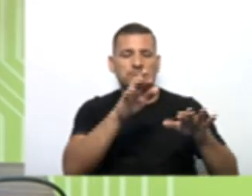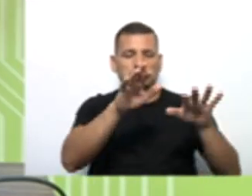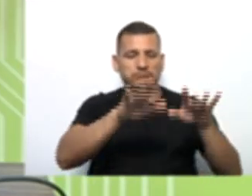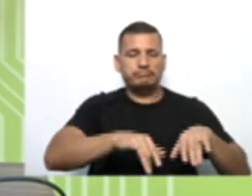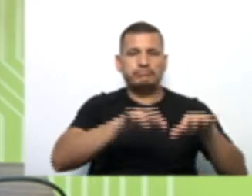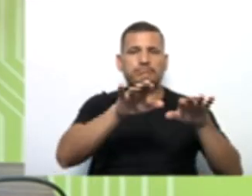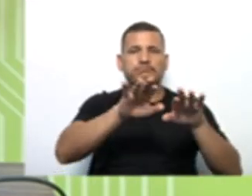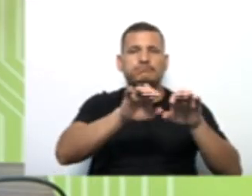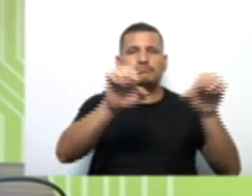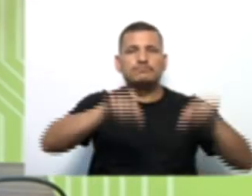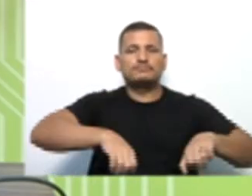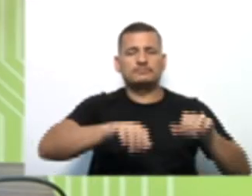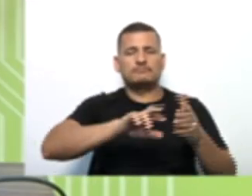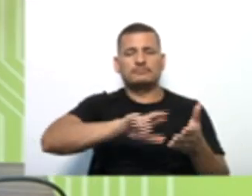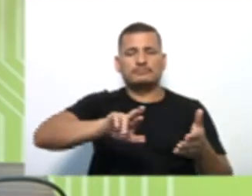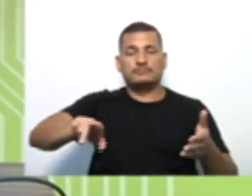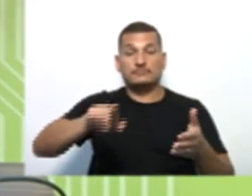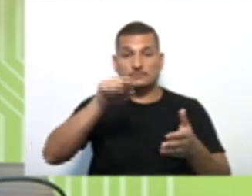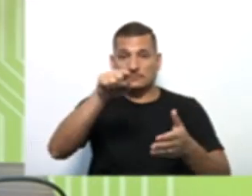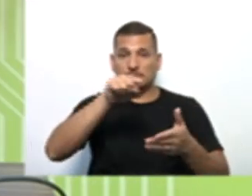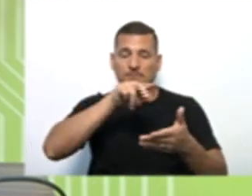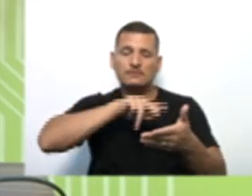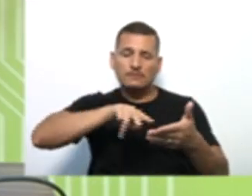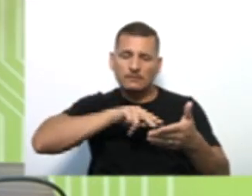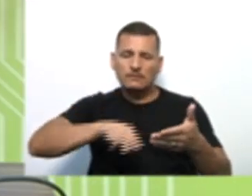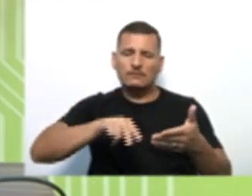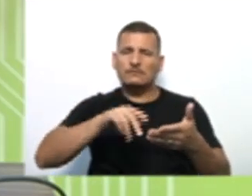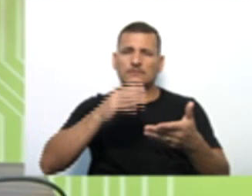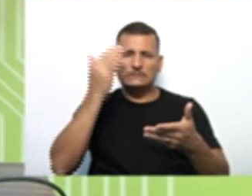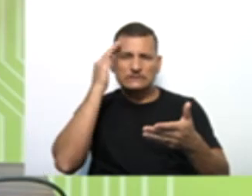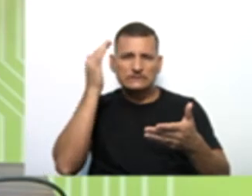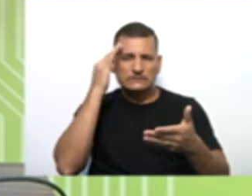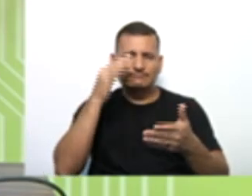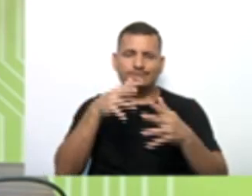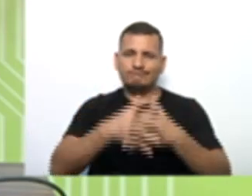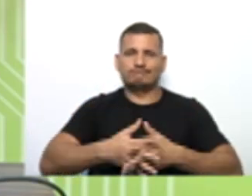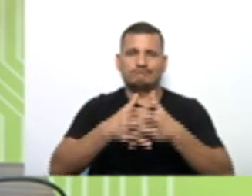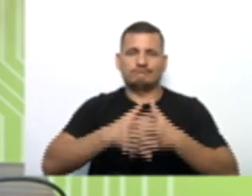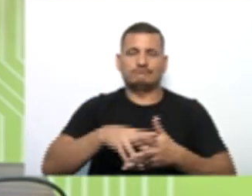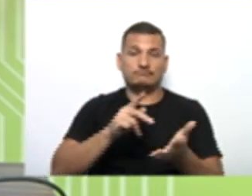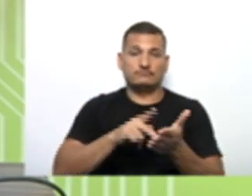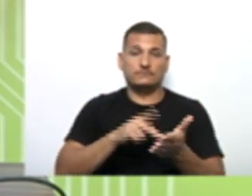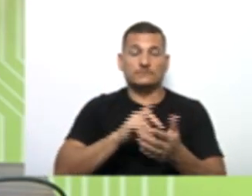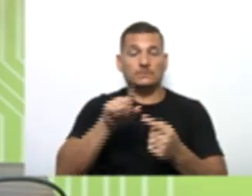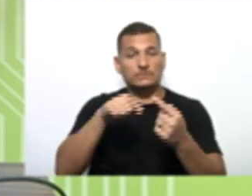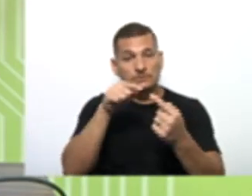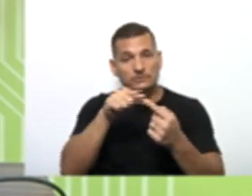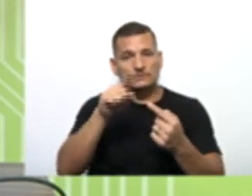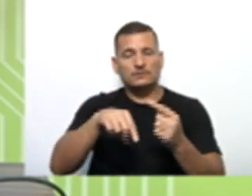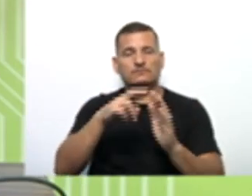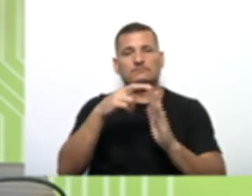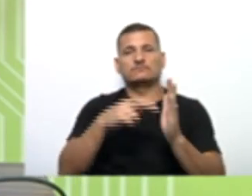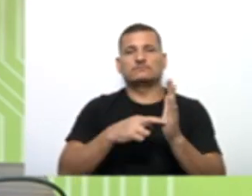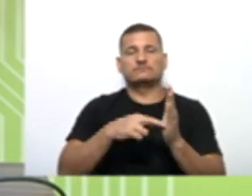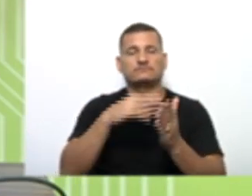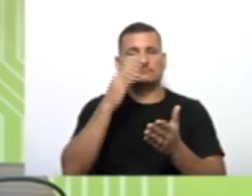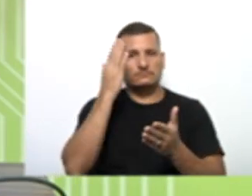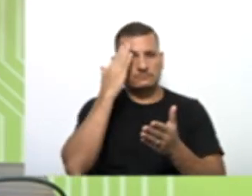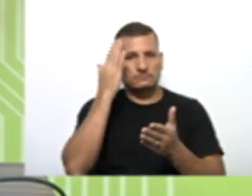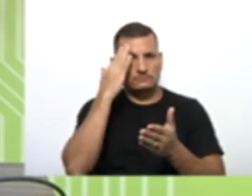na hora de você ler, na hora de você construir, vai ficar um pouco confuso. Então, esse é o objetivo das normas, de